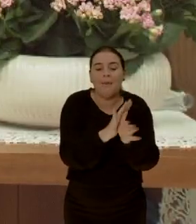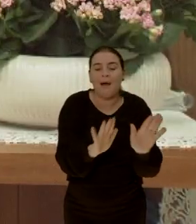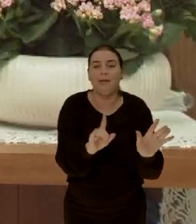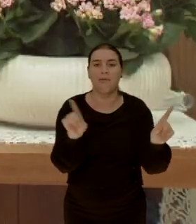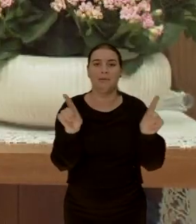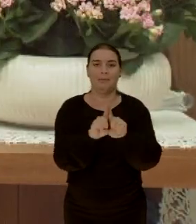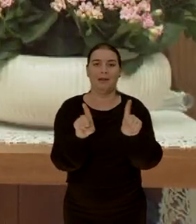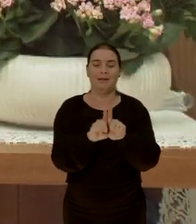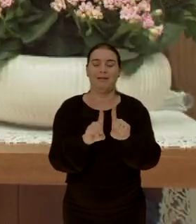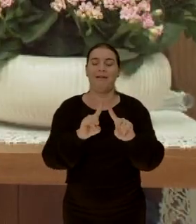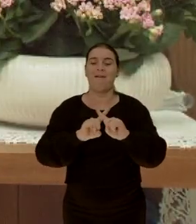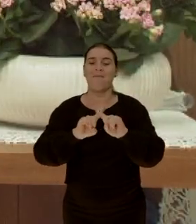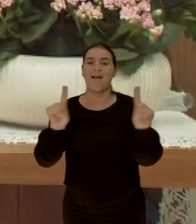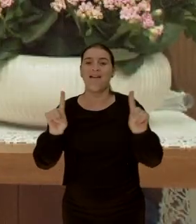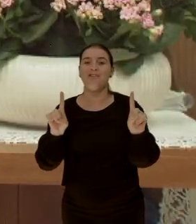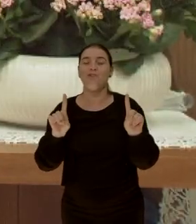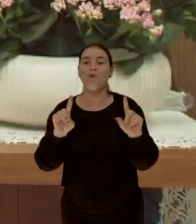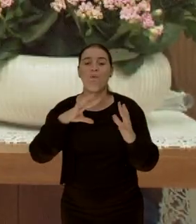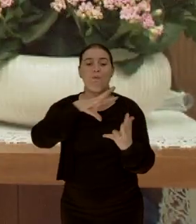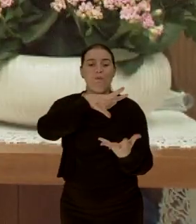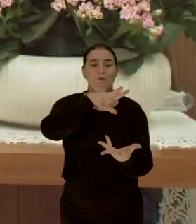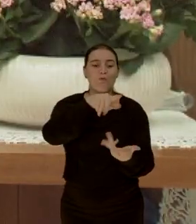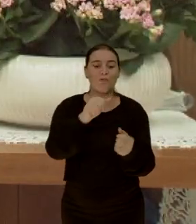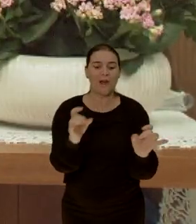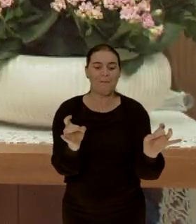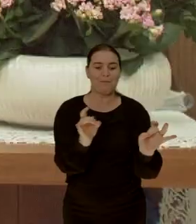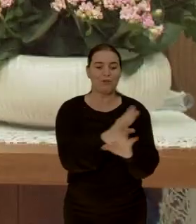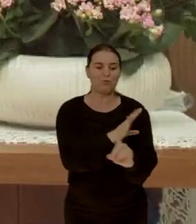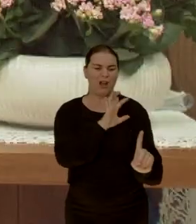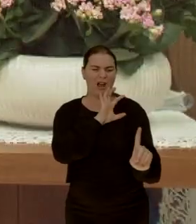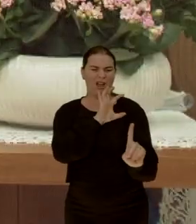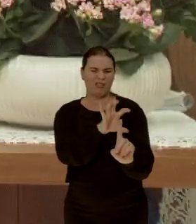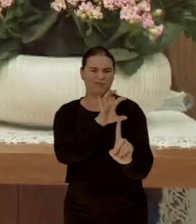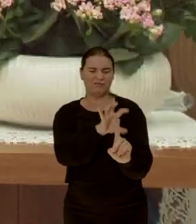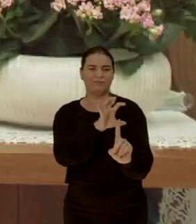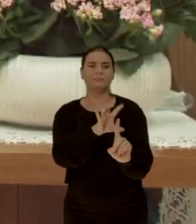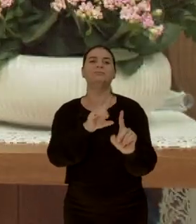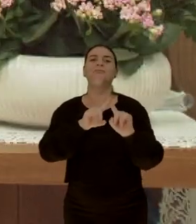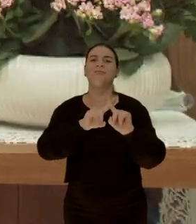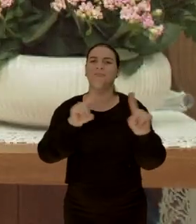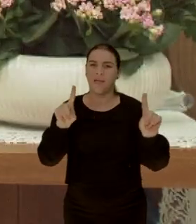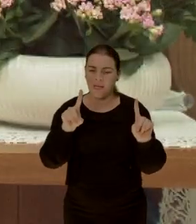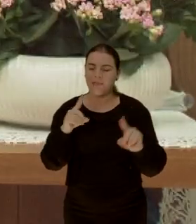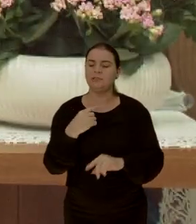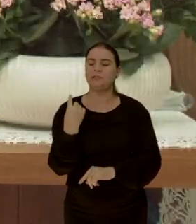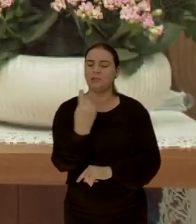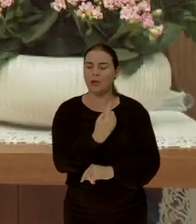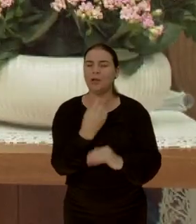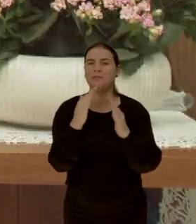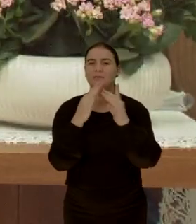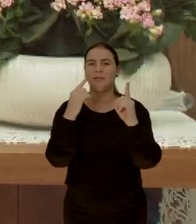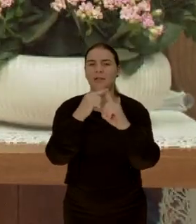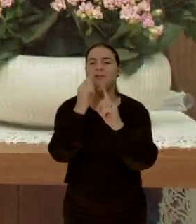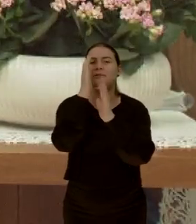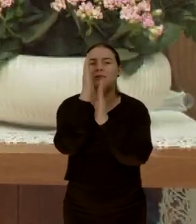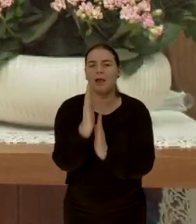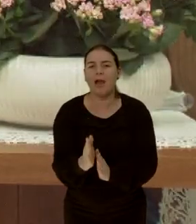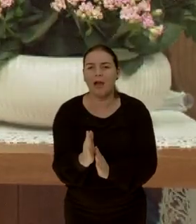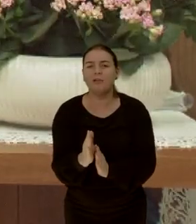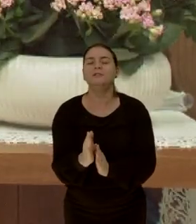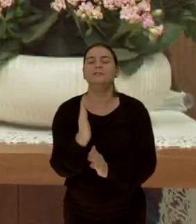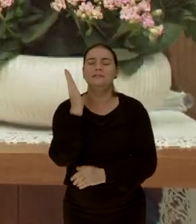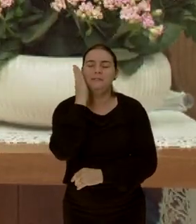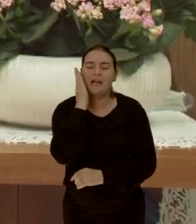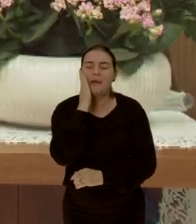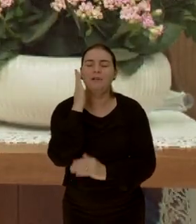nos envolver, mas a igreja fiel, restante, ela sabe que o Senhor está às